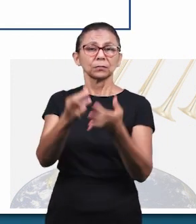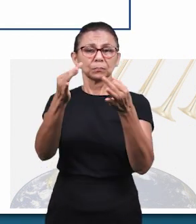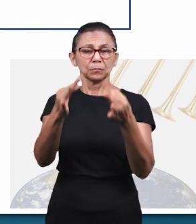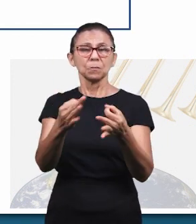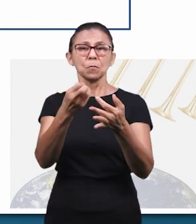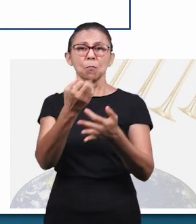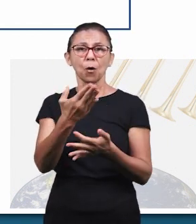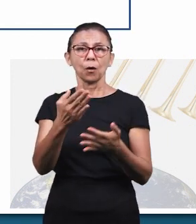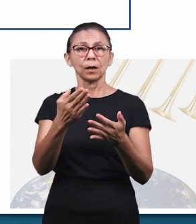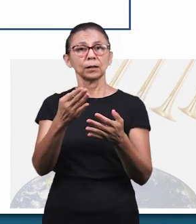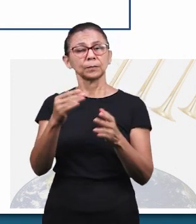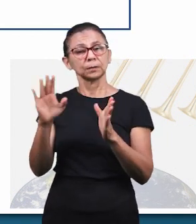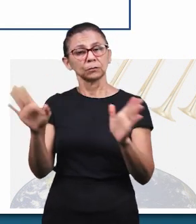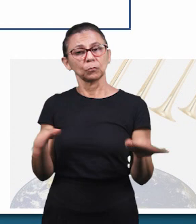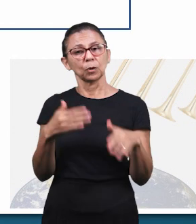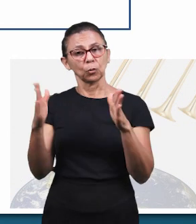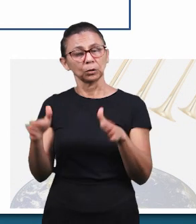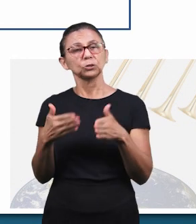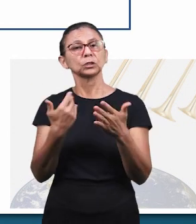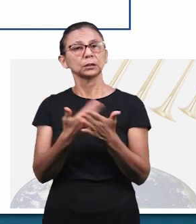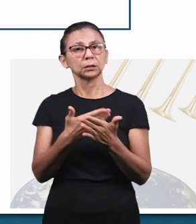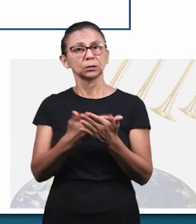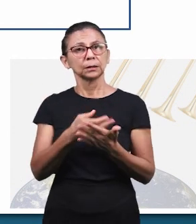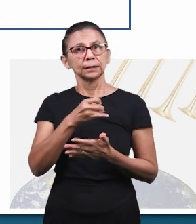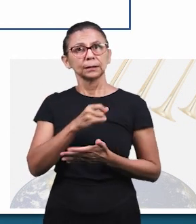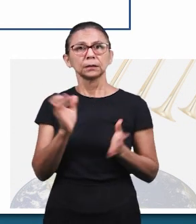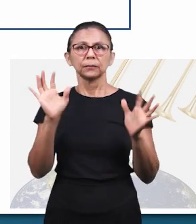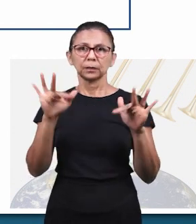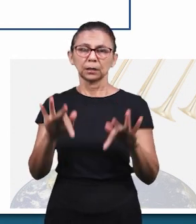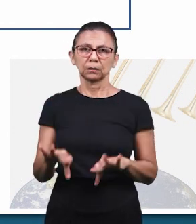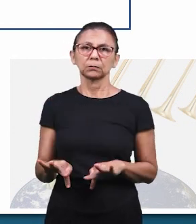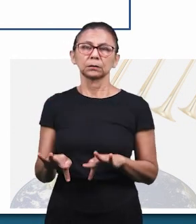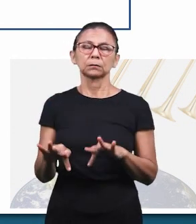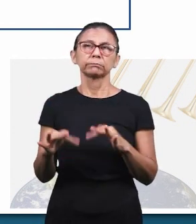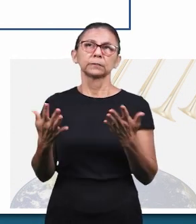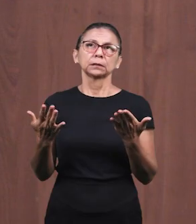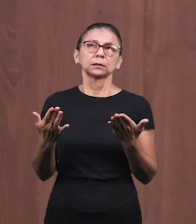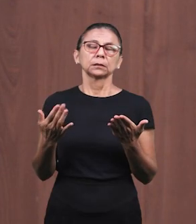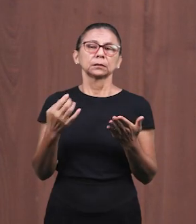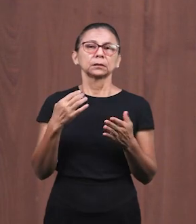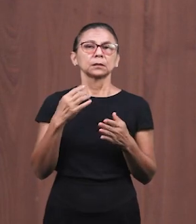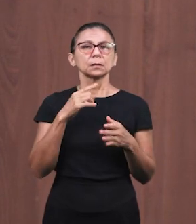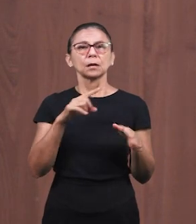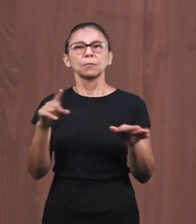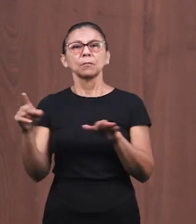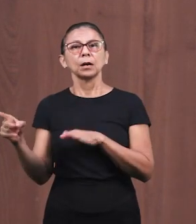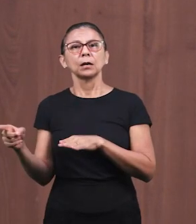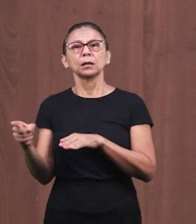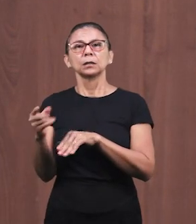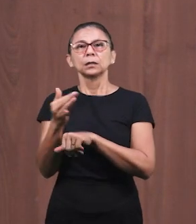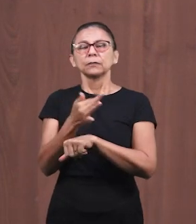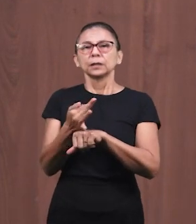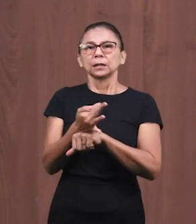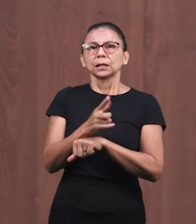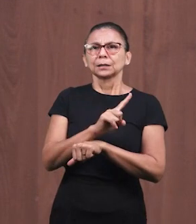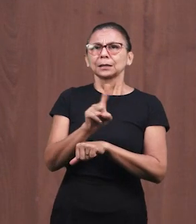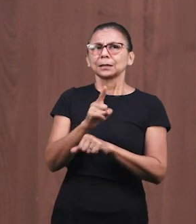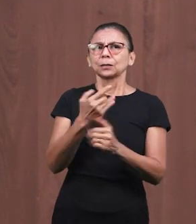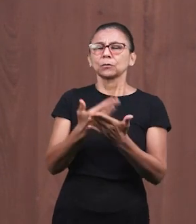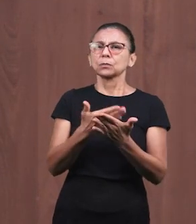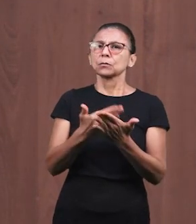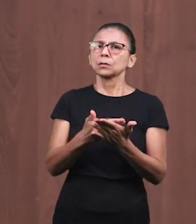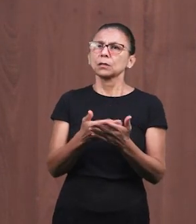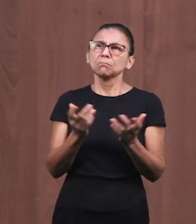de estudos. Se ele quiser descansar em todos os finais de semana e feriado, não estudar em alguns dias da